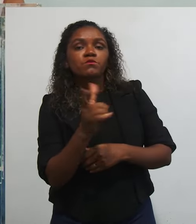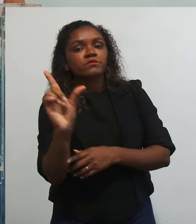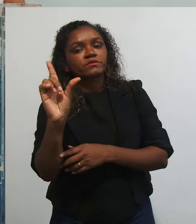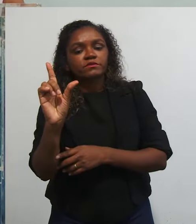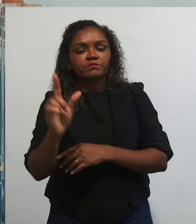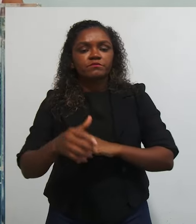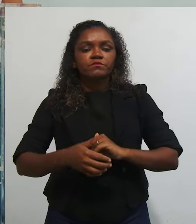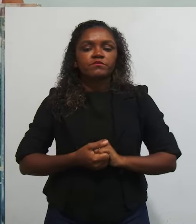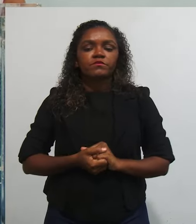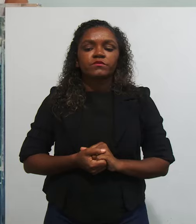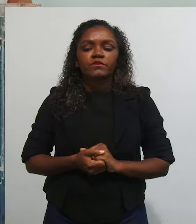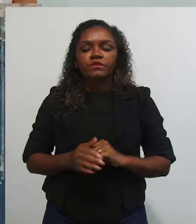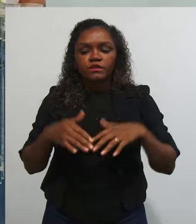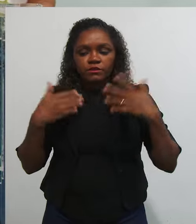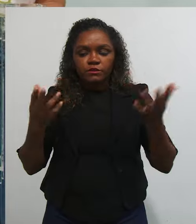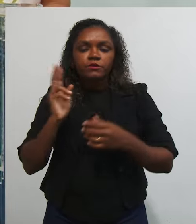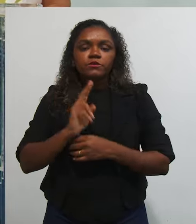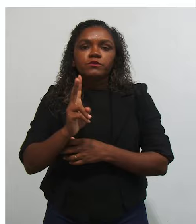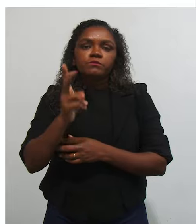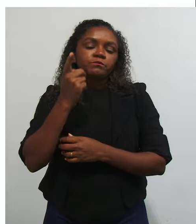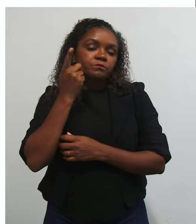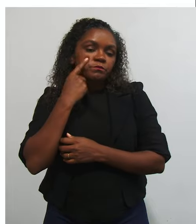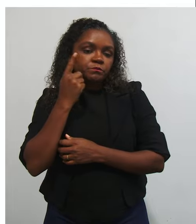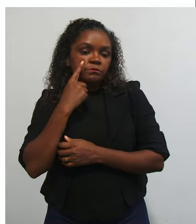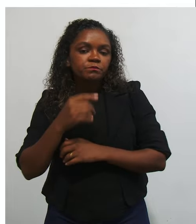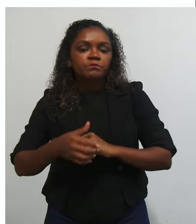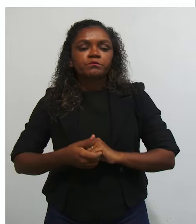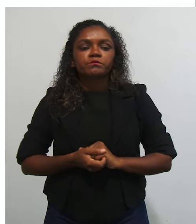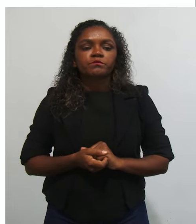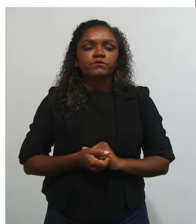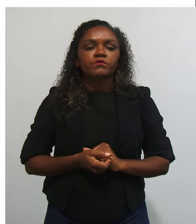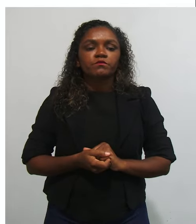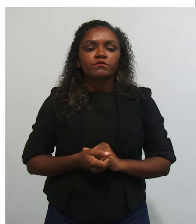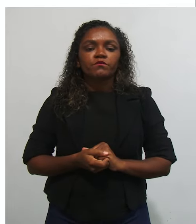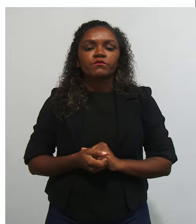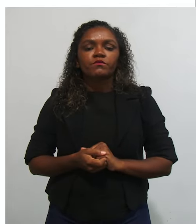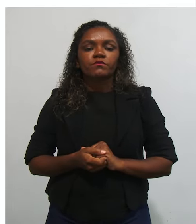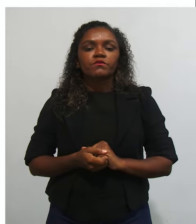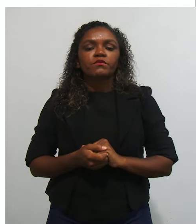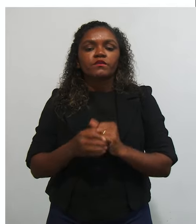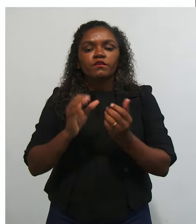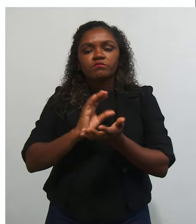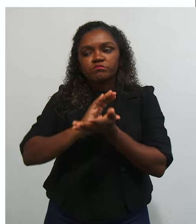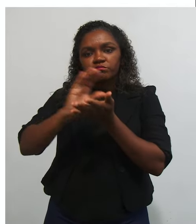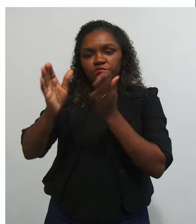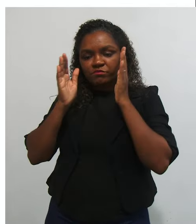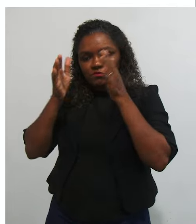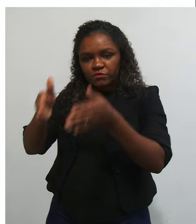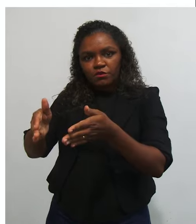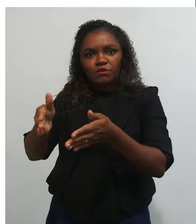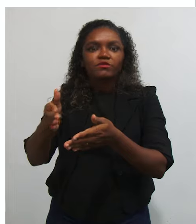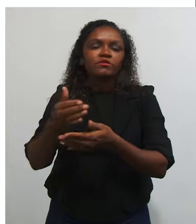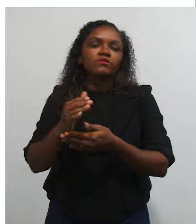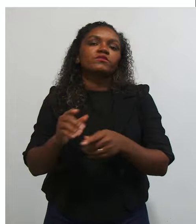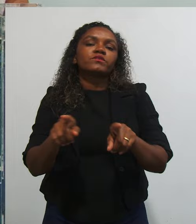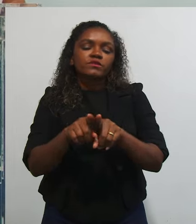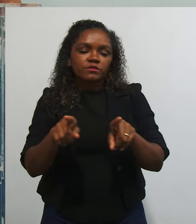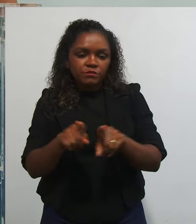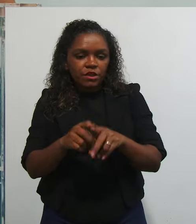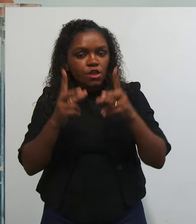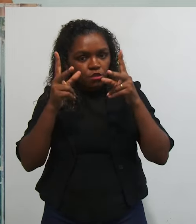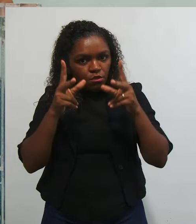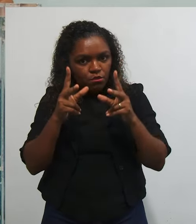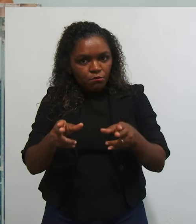instituições. Bom, continuando aqui, classificação por destinação de recurso, funciona do mesmo jeito que a